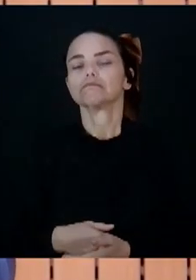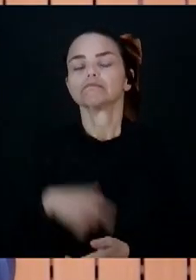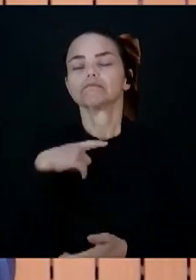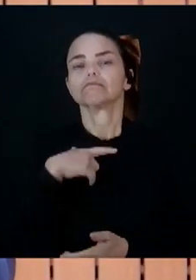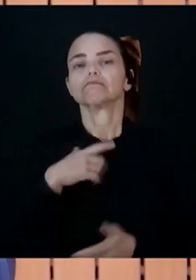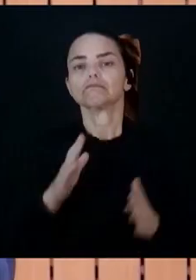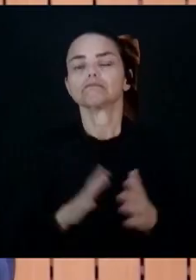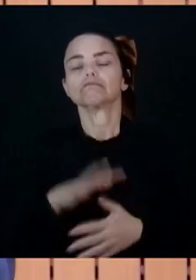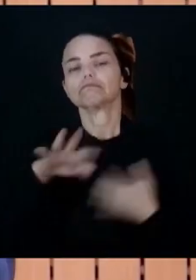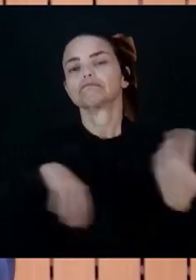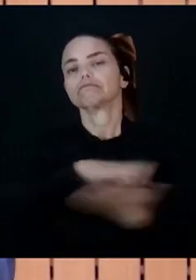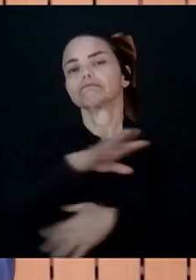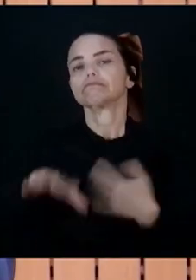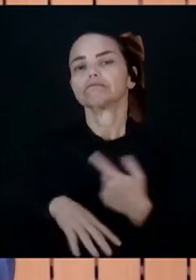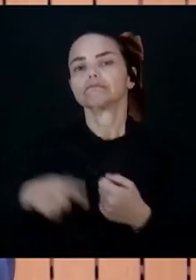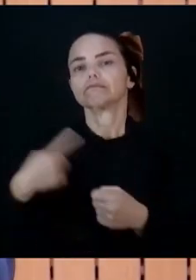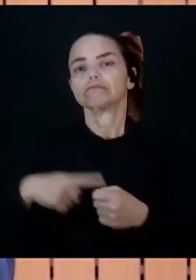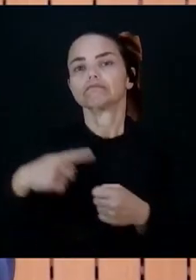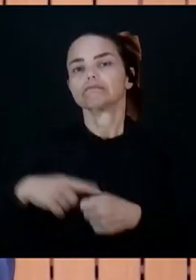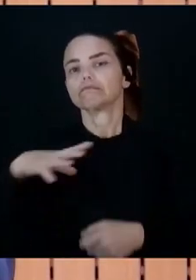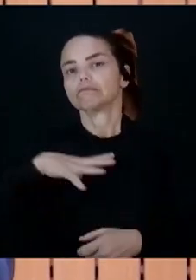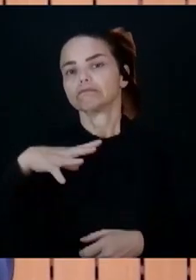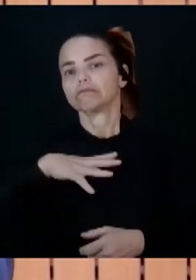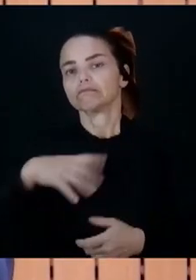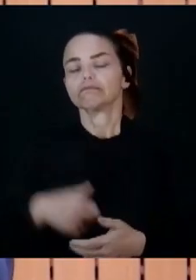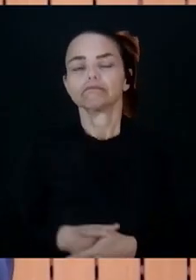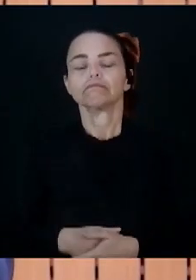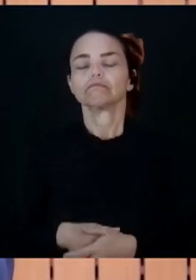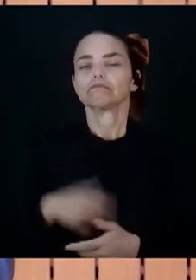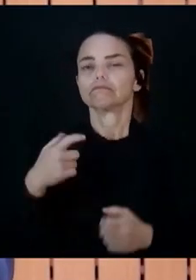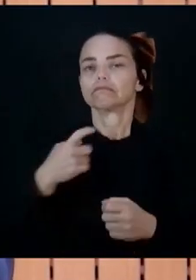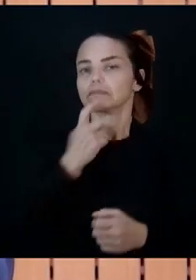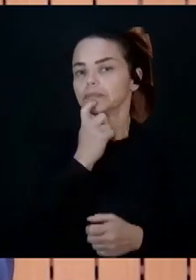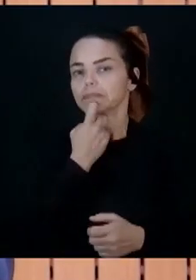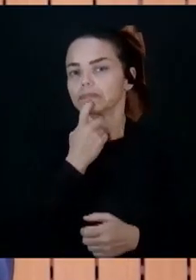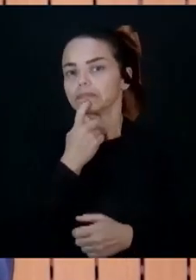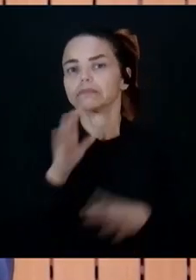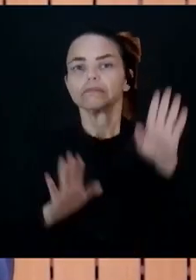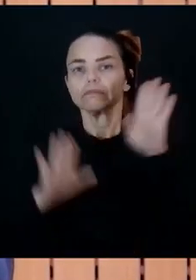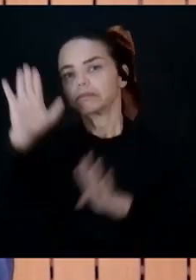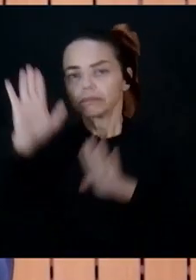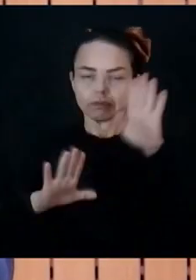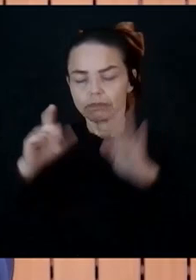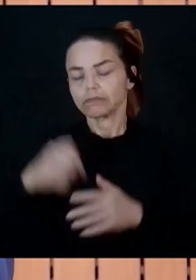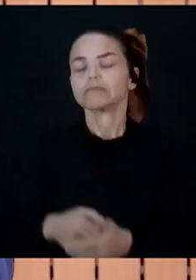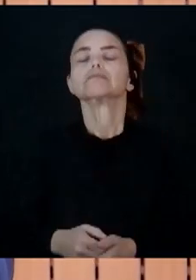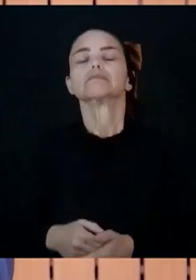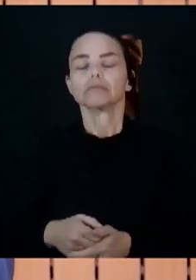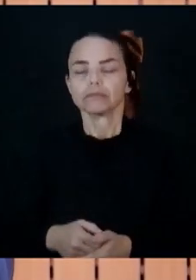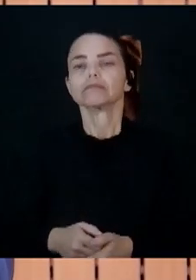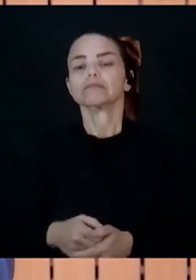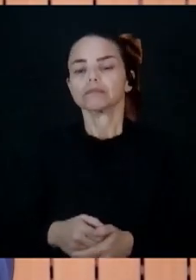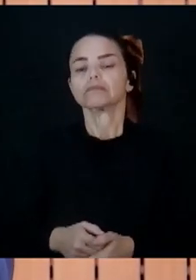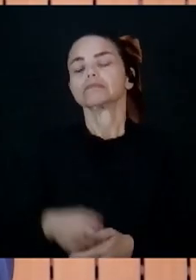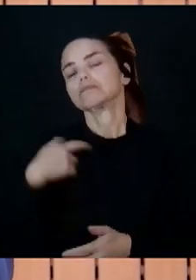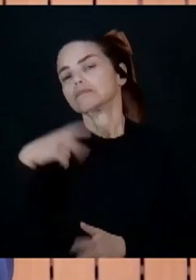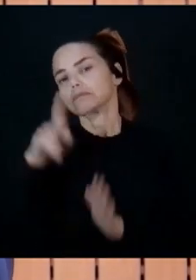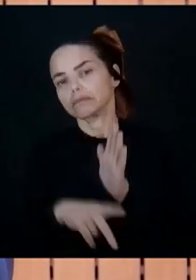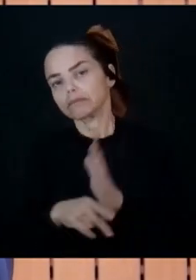na cidade de Campinas na questão do transporte, sobre essas questões das licitações, mas, mesmo assim, como o projeto é